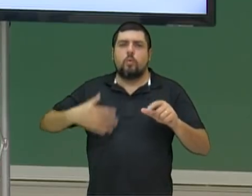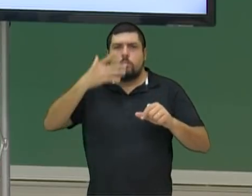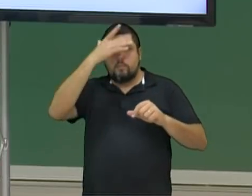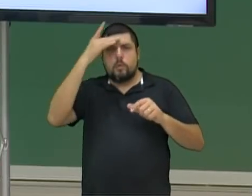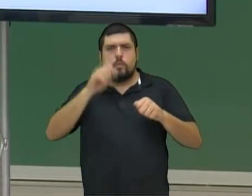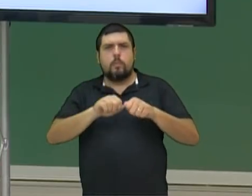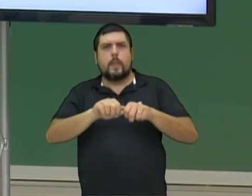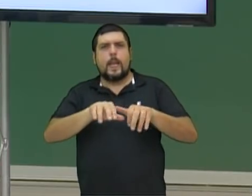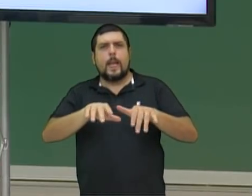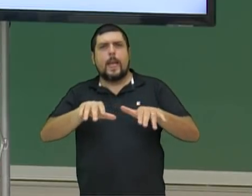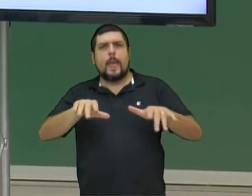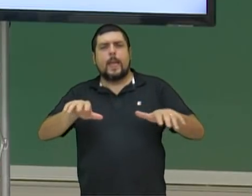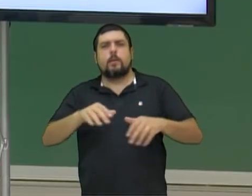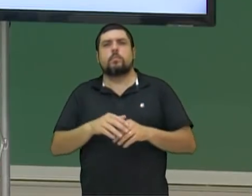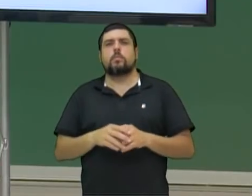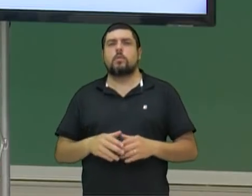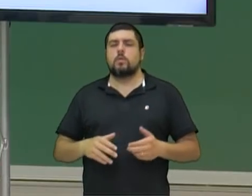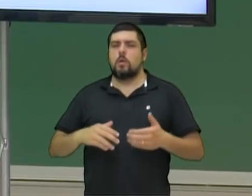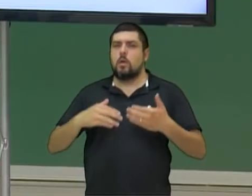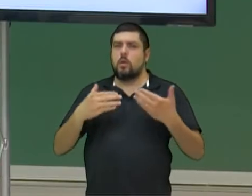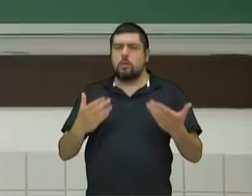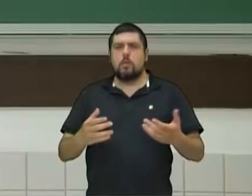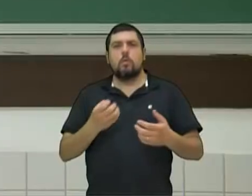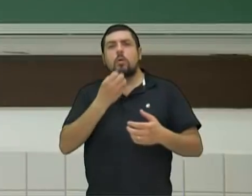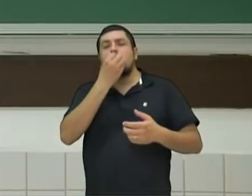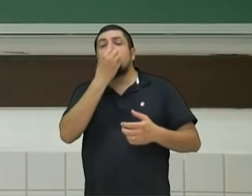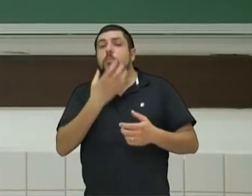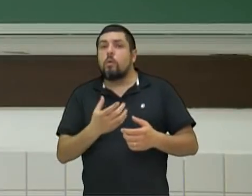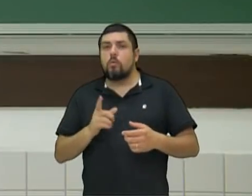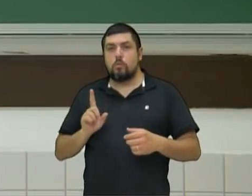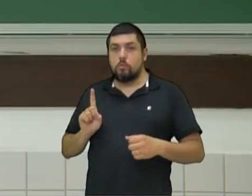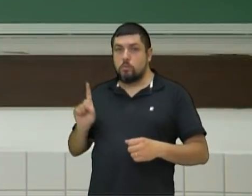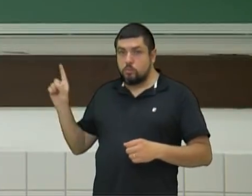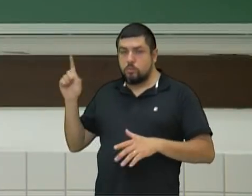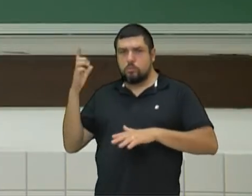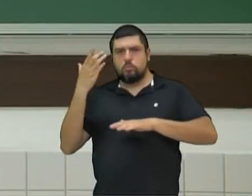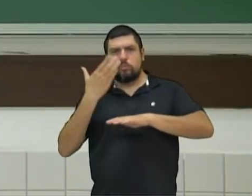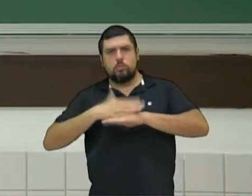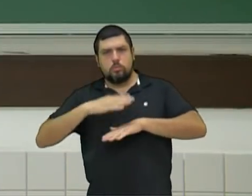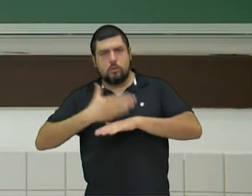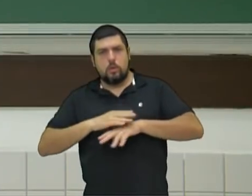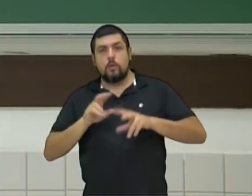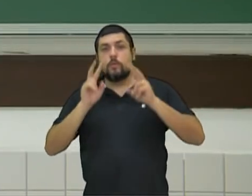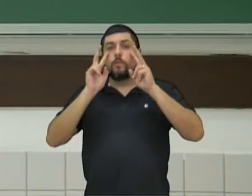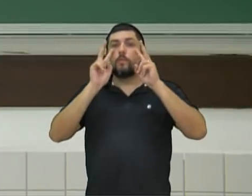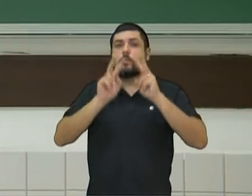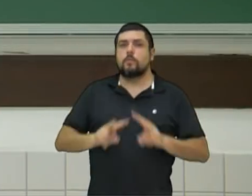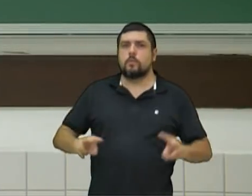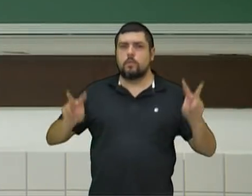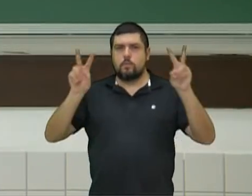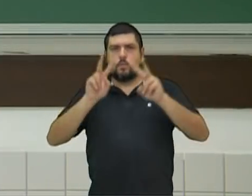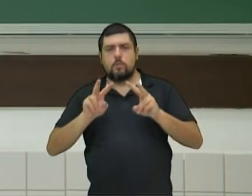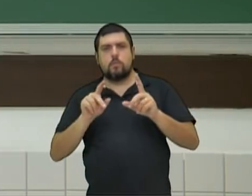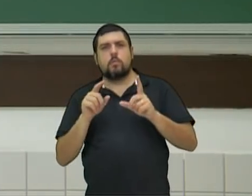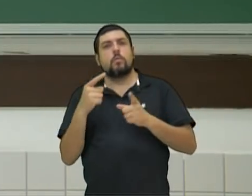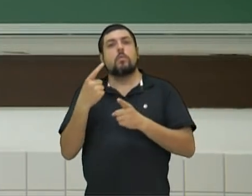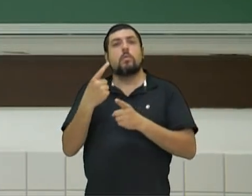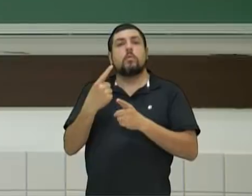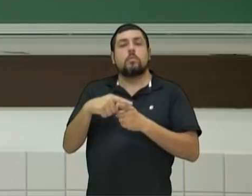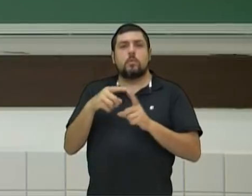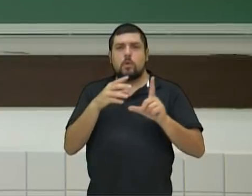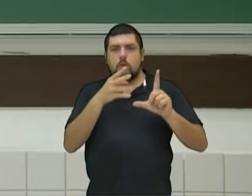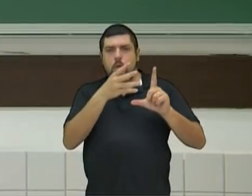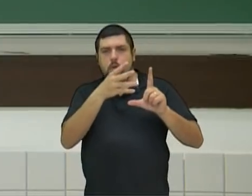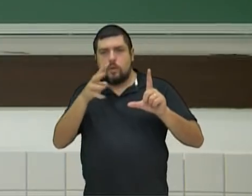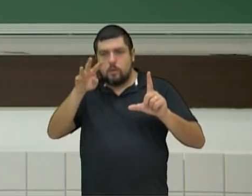importante vocês trabalharem a parte visual, vocês olharem a parte visual, tentarem interpretar, que às vezes você olhando ali na tabela não